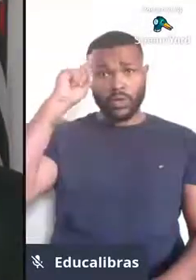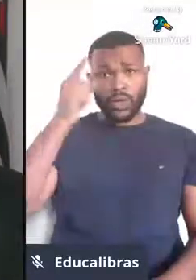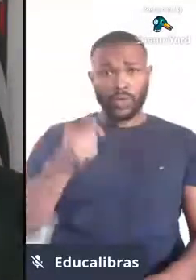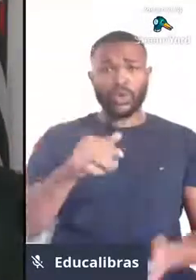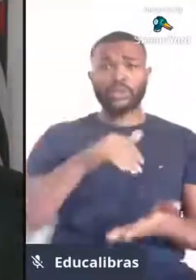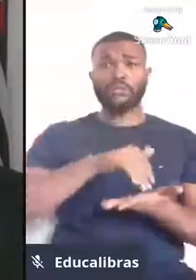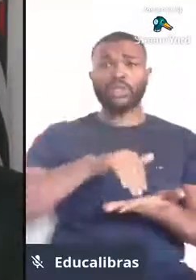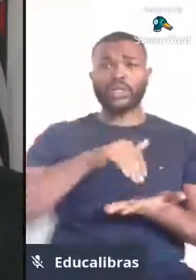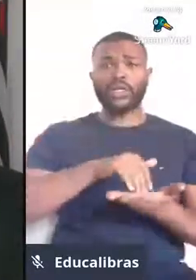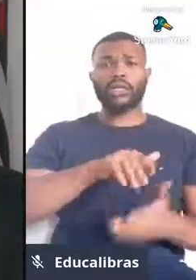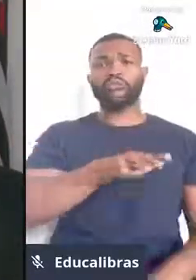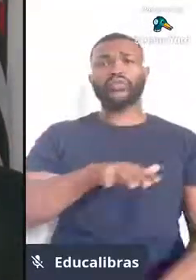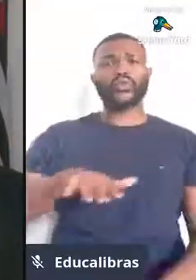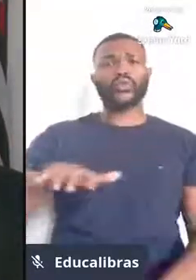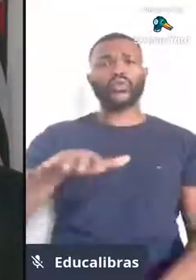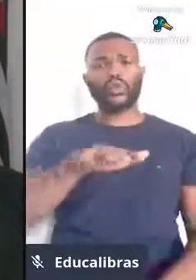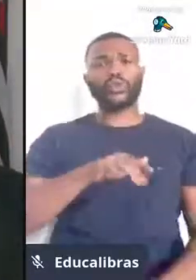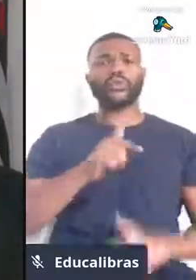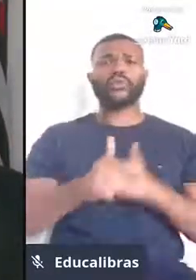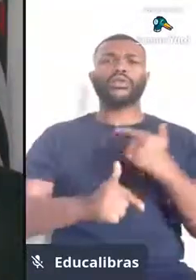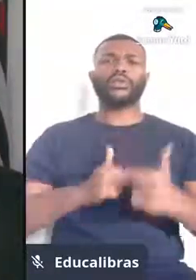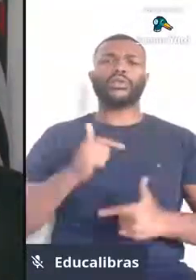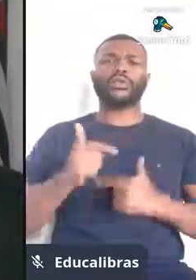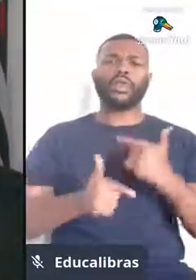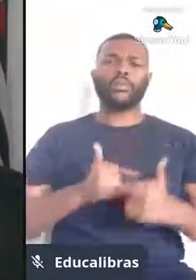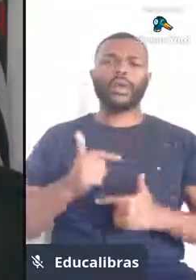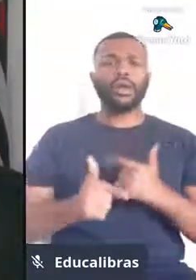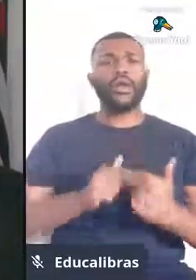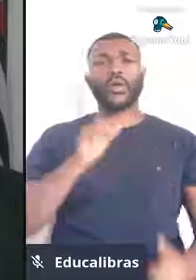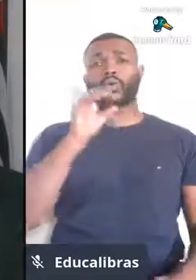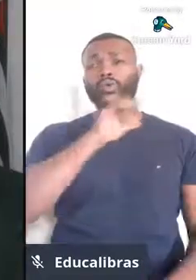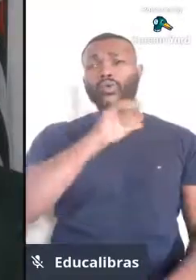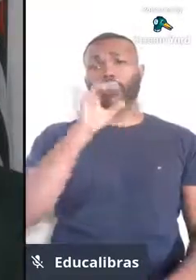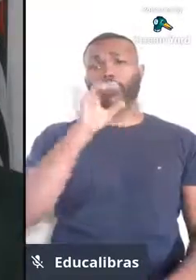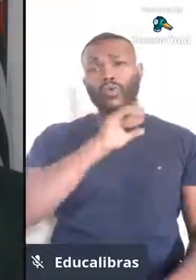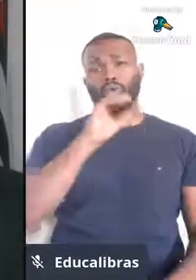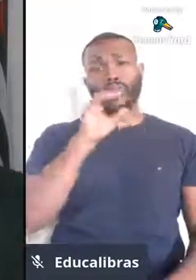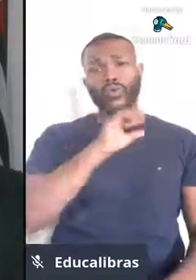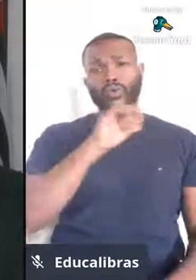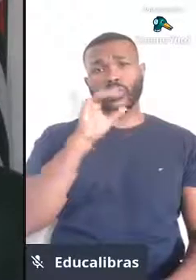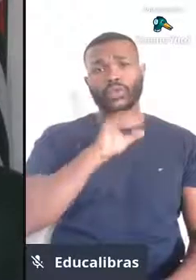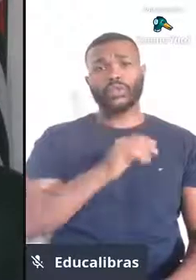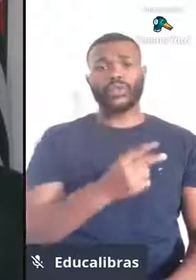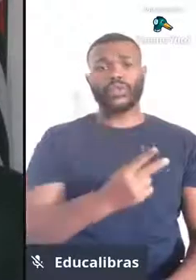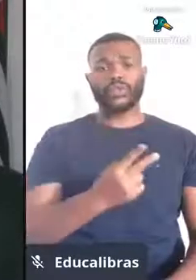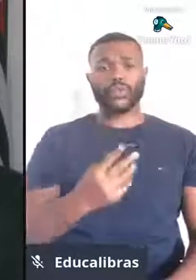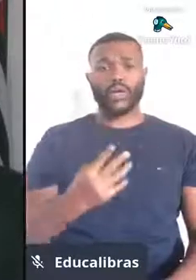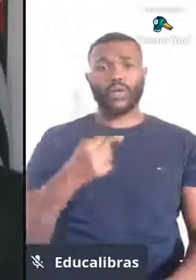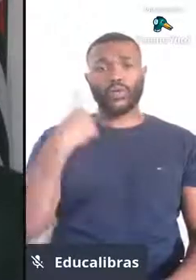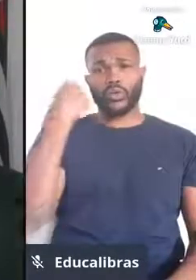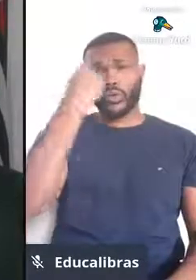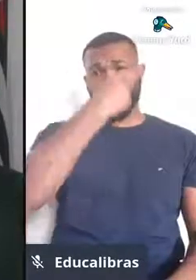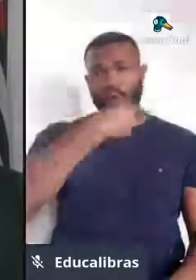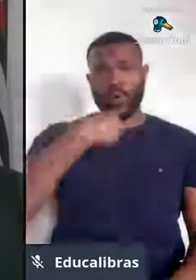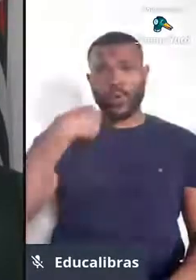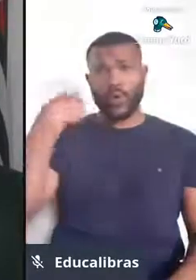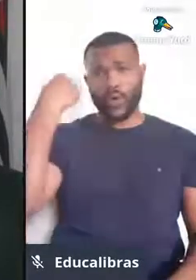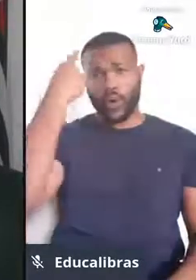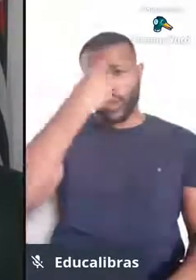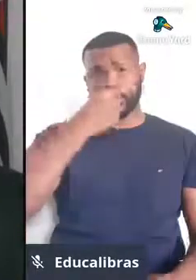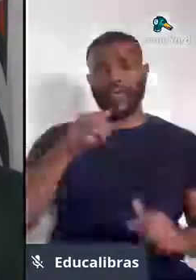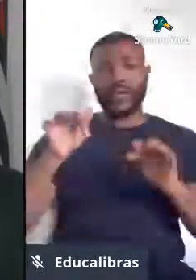que atuem com urgência, trabalhando 24 horas, ignorando os finais de semana e